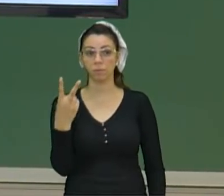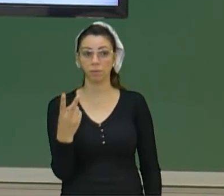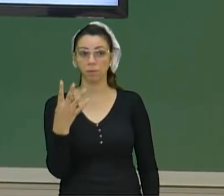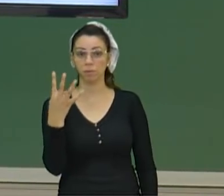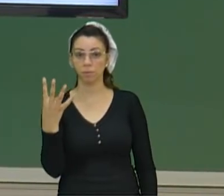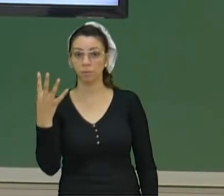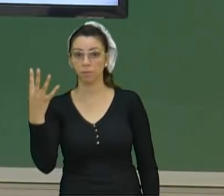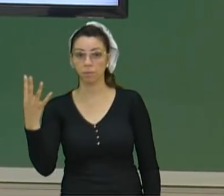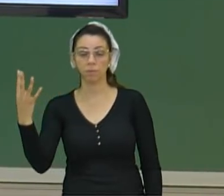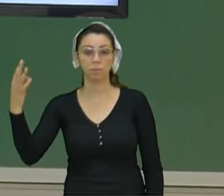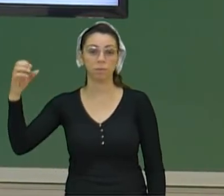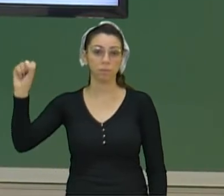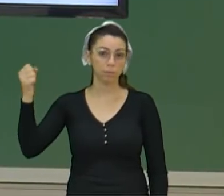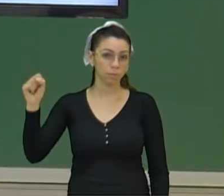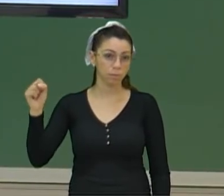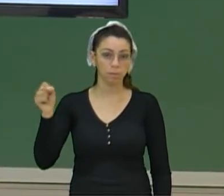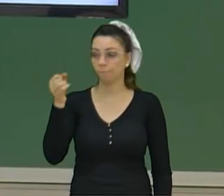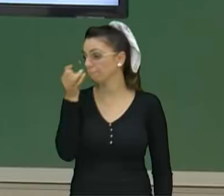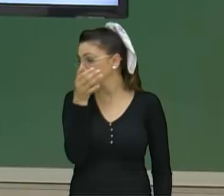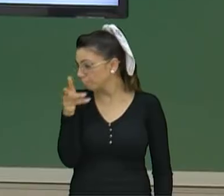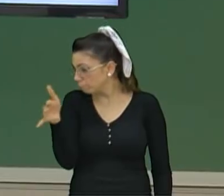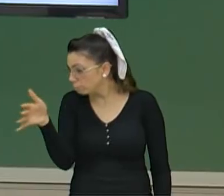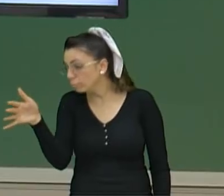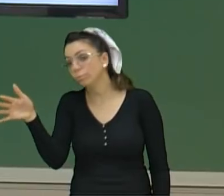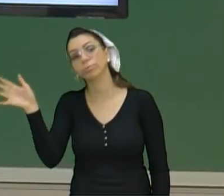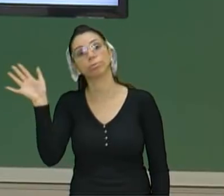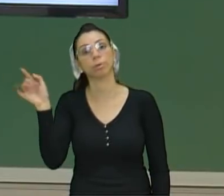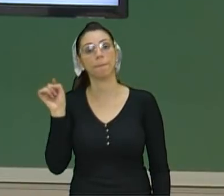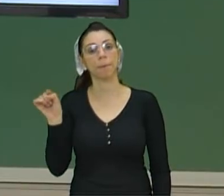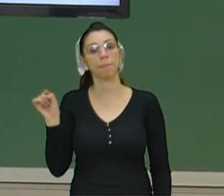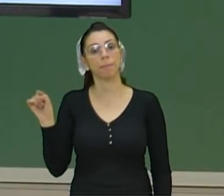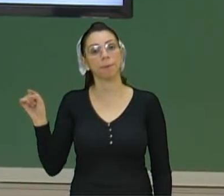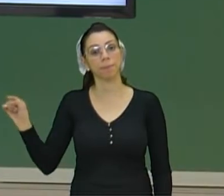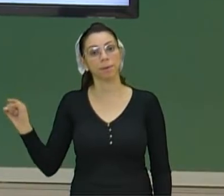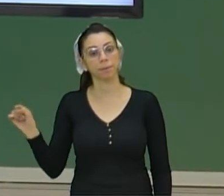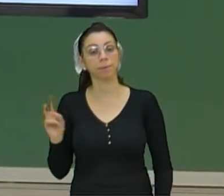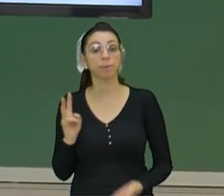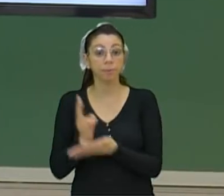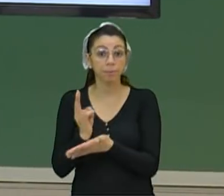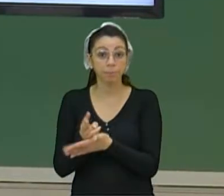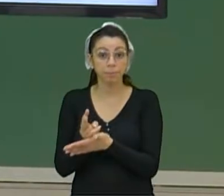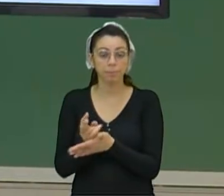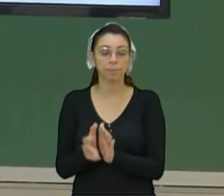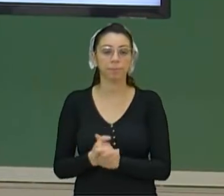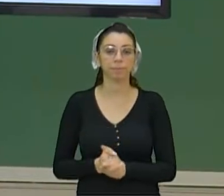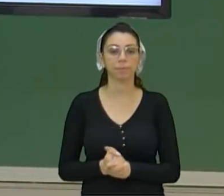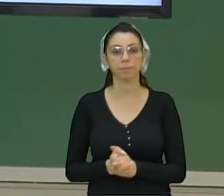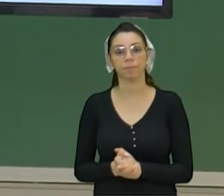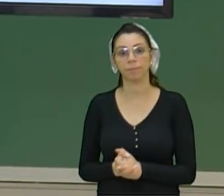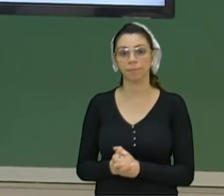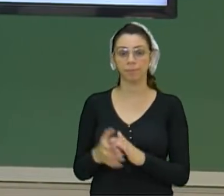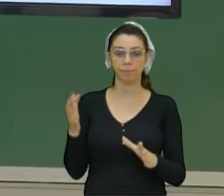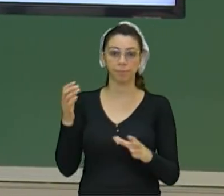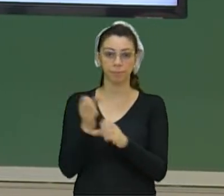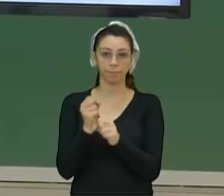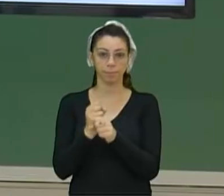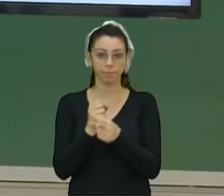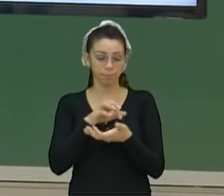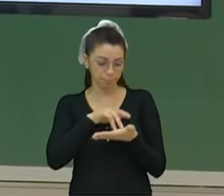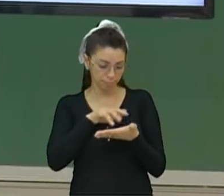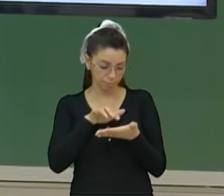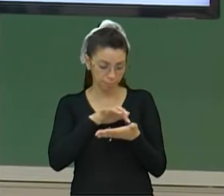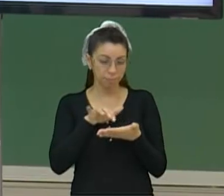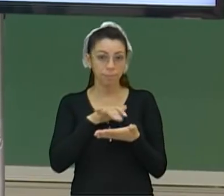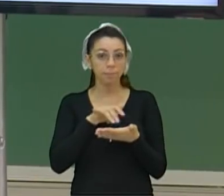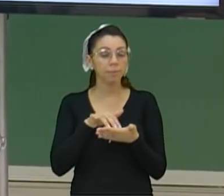né? 0,2, 4, 4, 8. E tem esses 3 pontinhos porque continua. Fazendo essa continha lá na calculadora ou